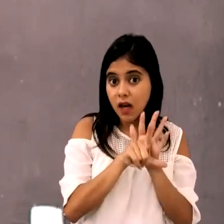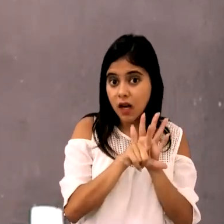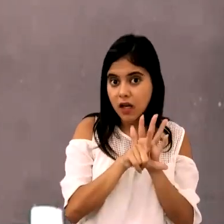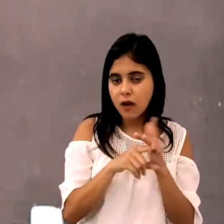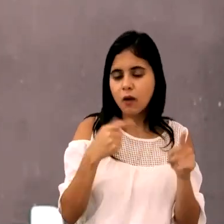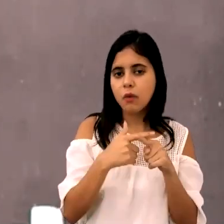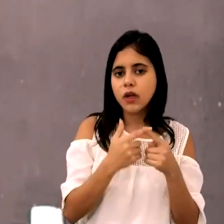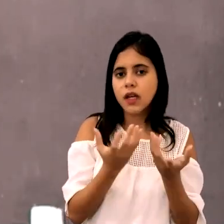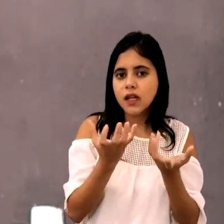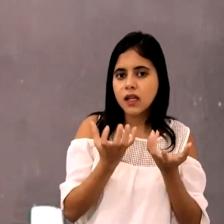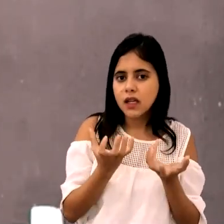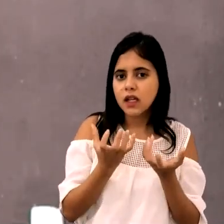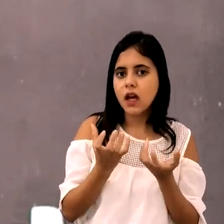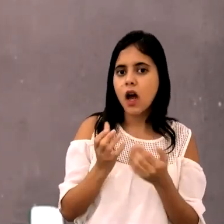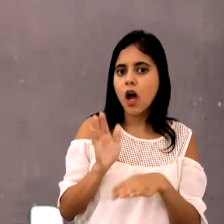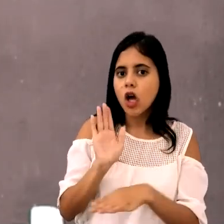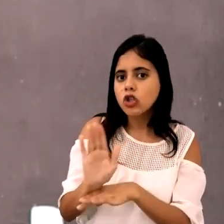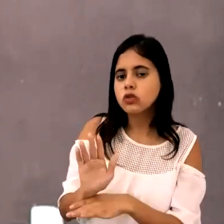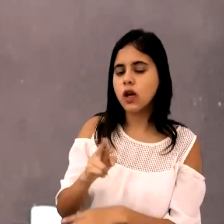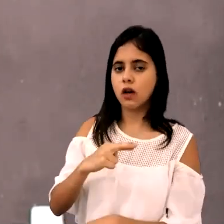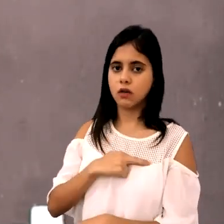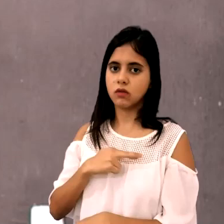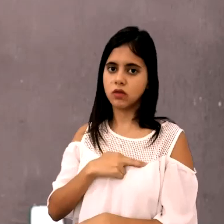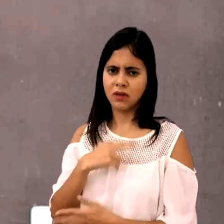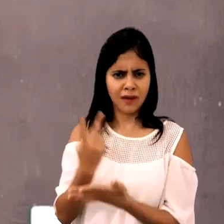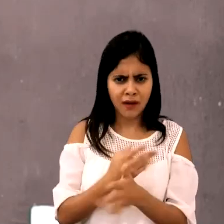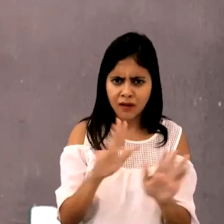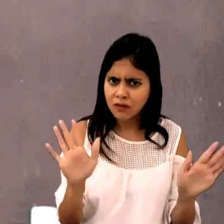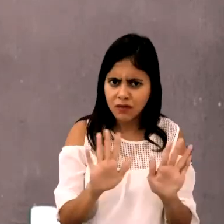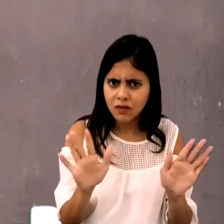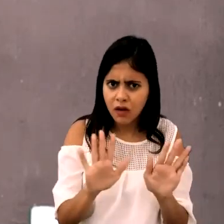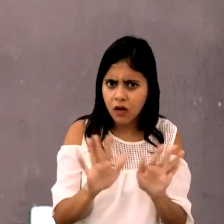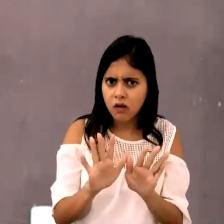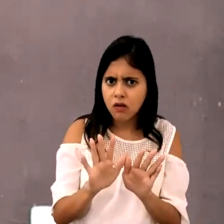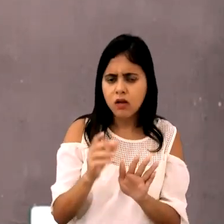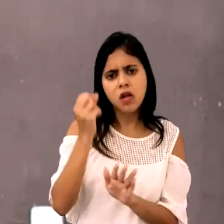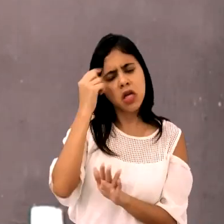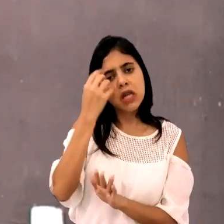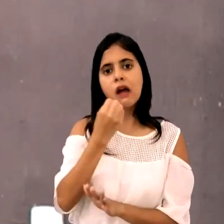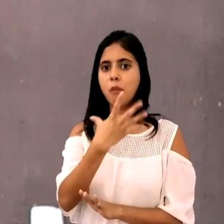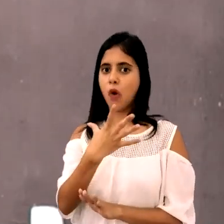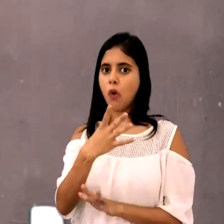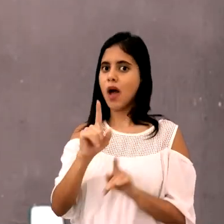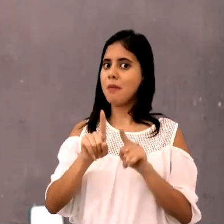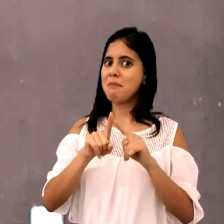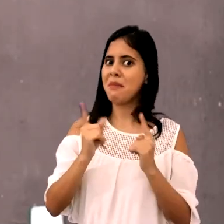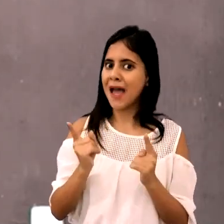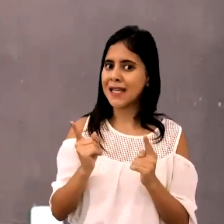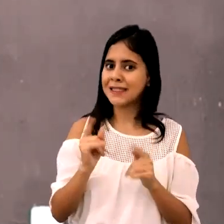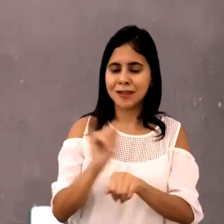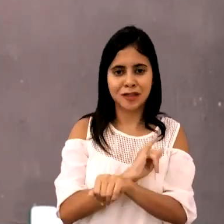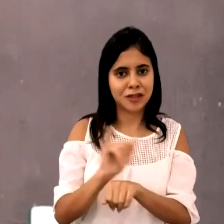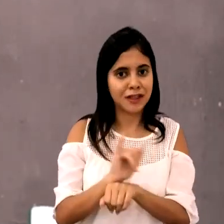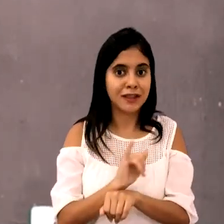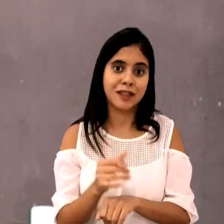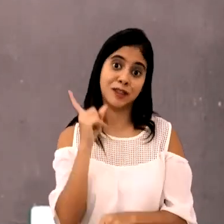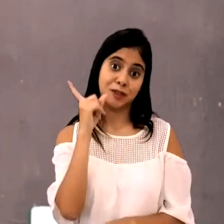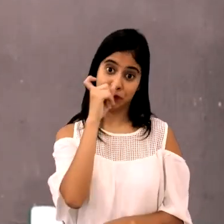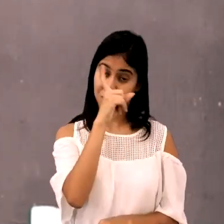Até então, não é ruim, não é errado isso. Boas intenções, mas um método complicado de se compreender.